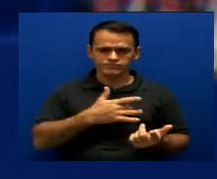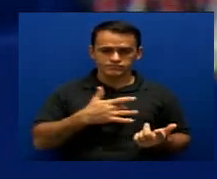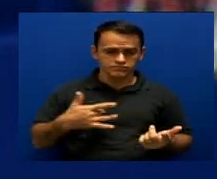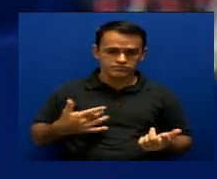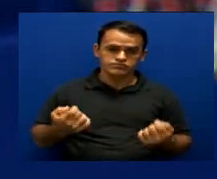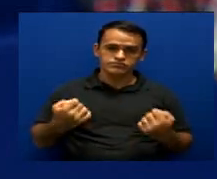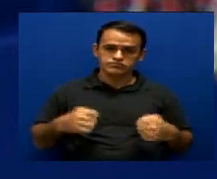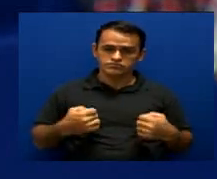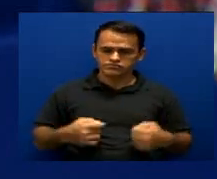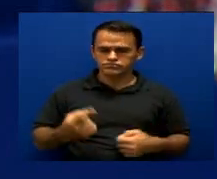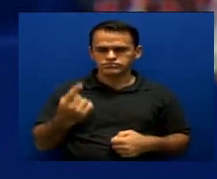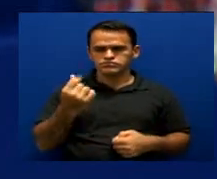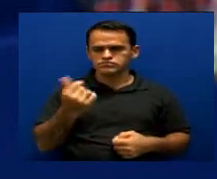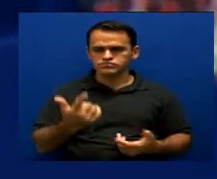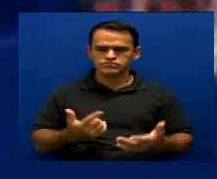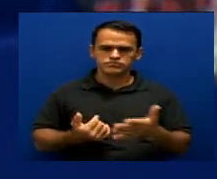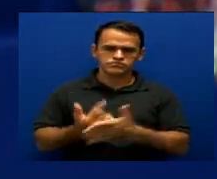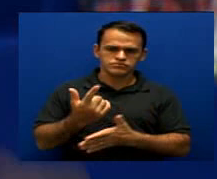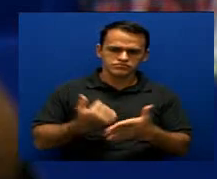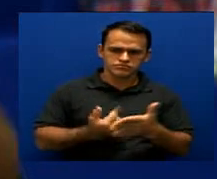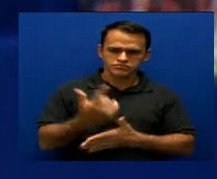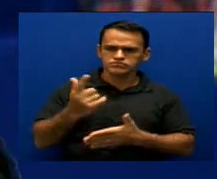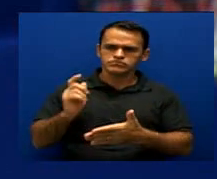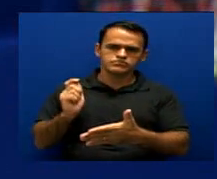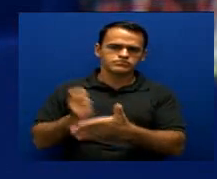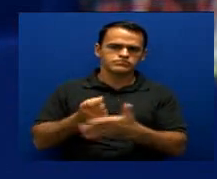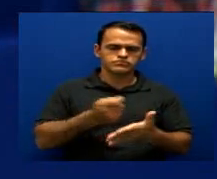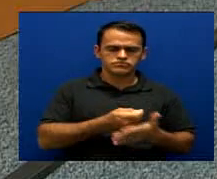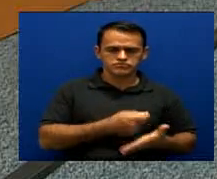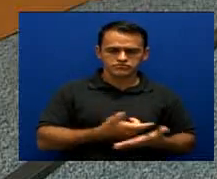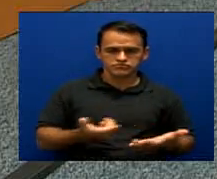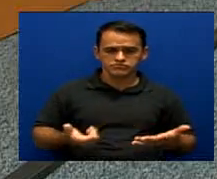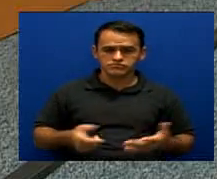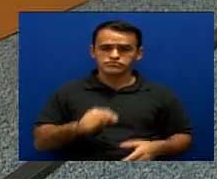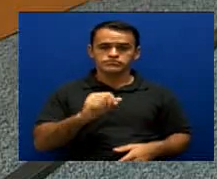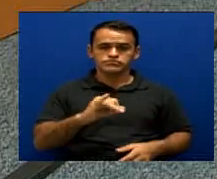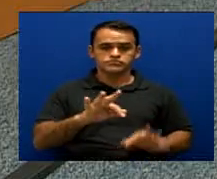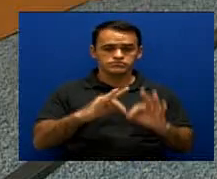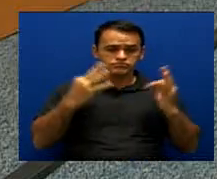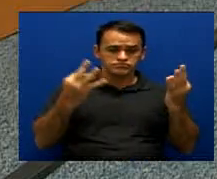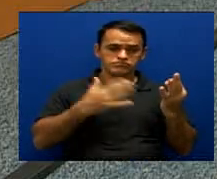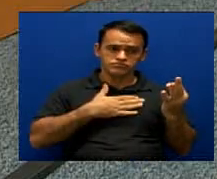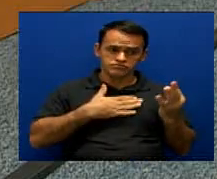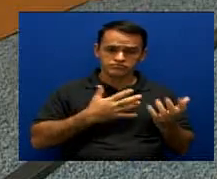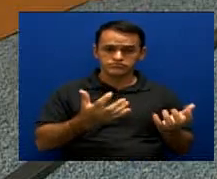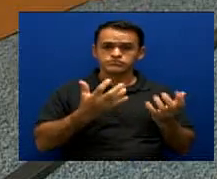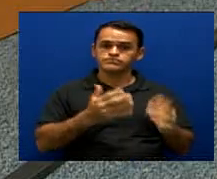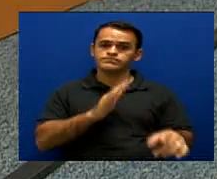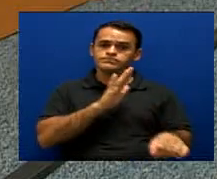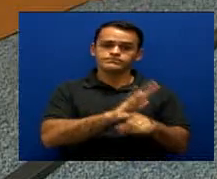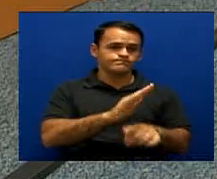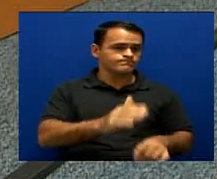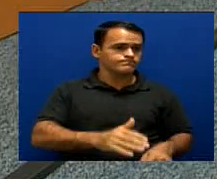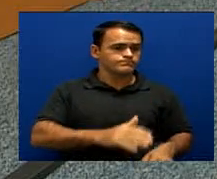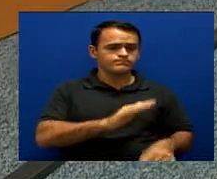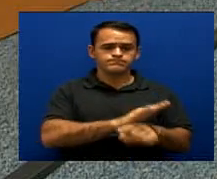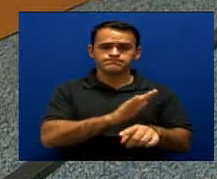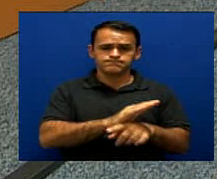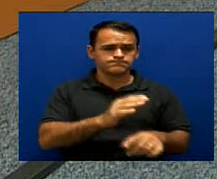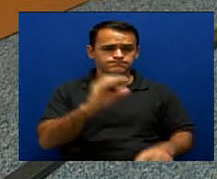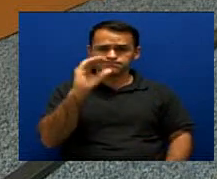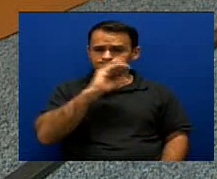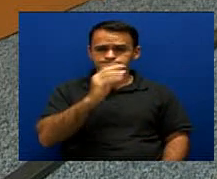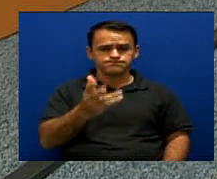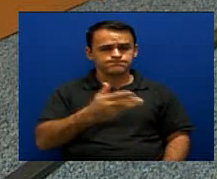precisa investir em assistência quando o meu familiar está na uti eu quero que seja melhor ainda que seja mais